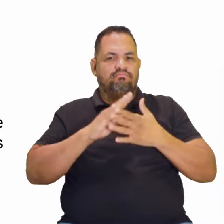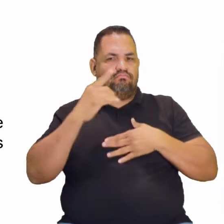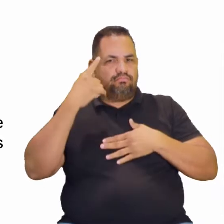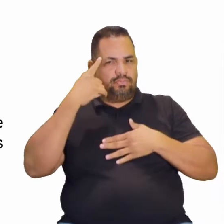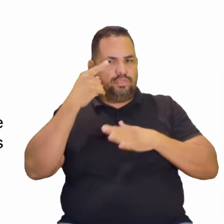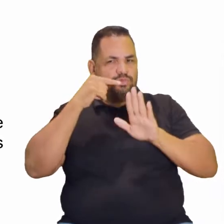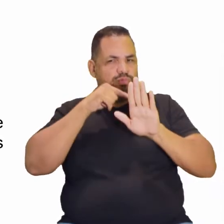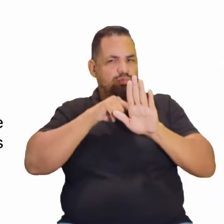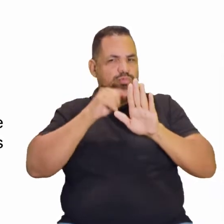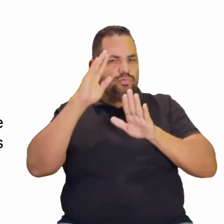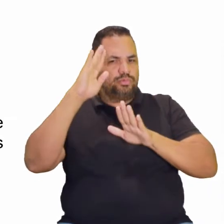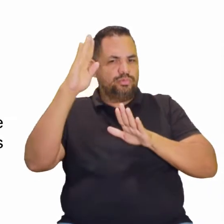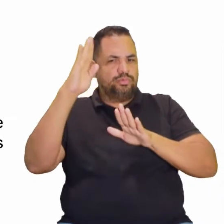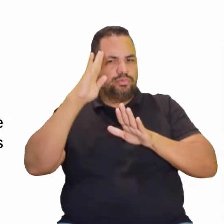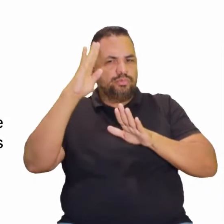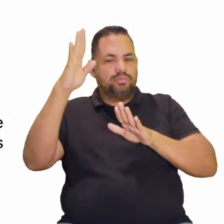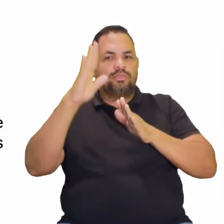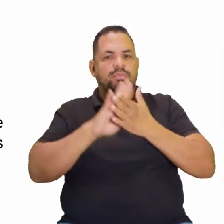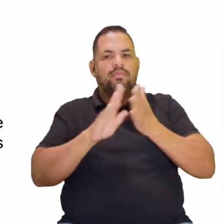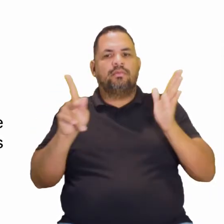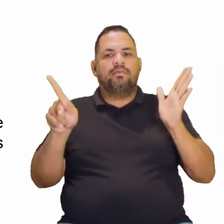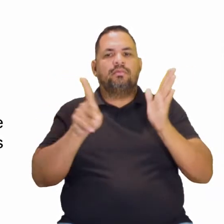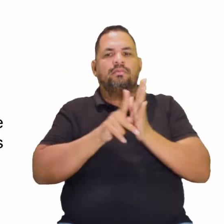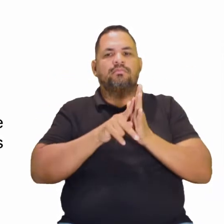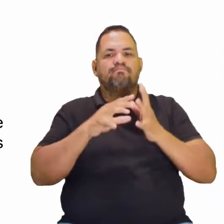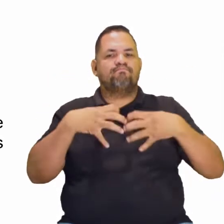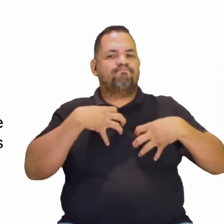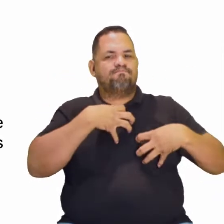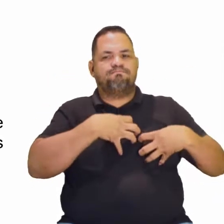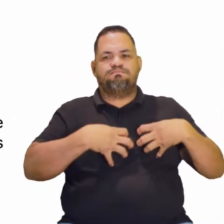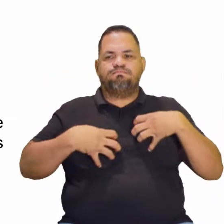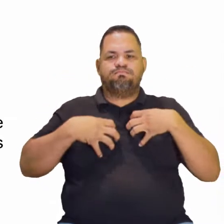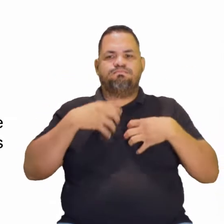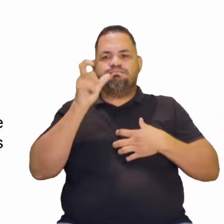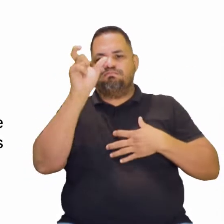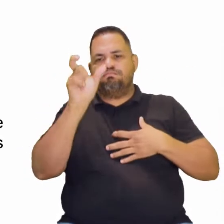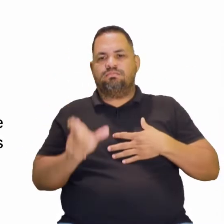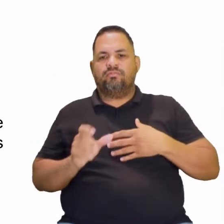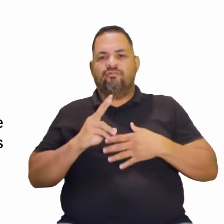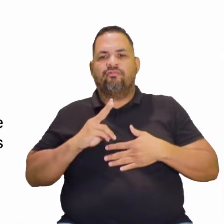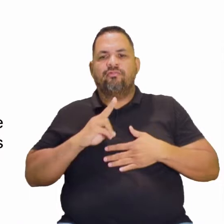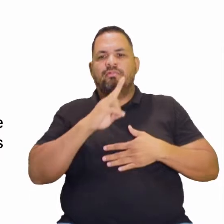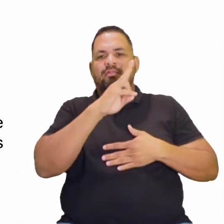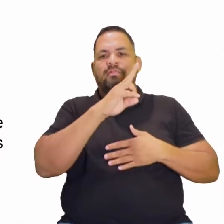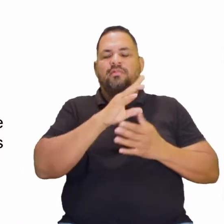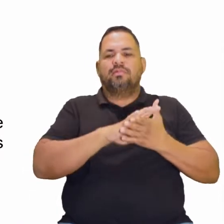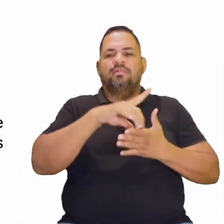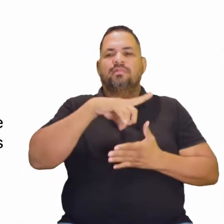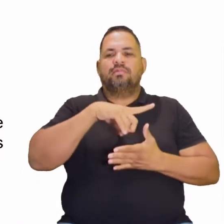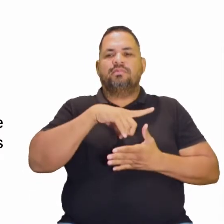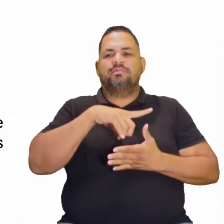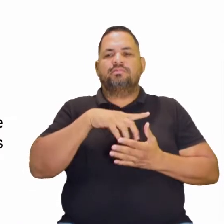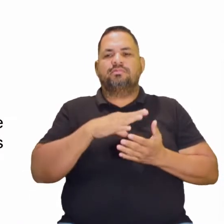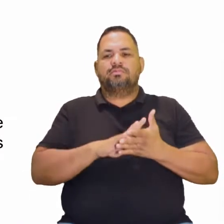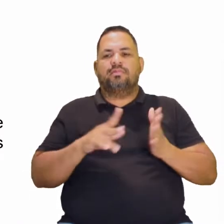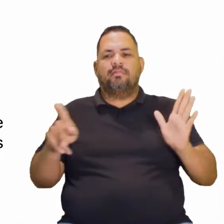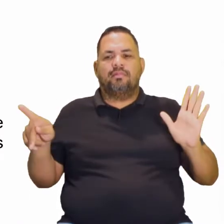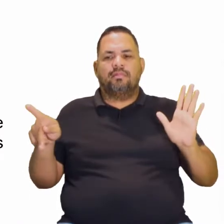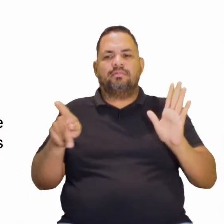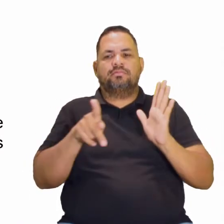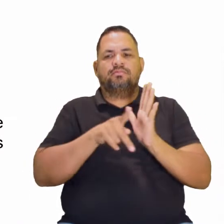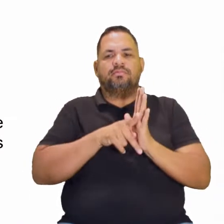ela constrói é particularmente comovida, é individual e forte e carrega